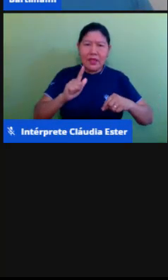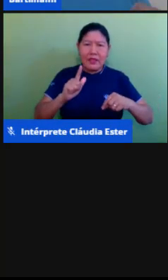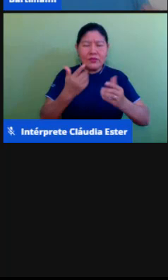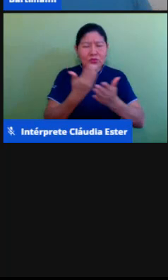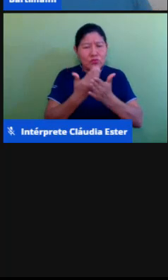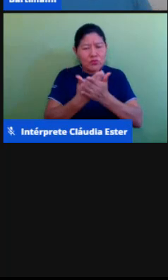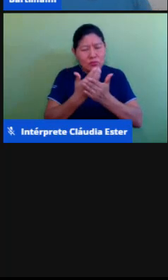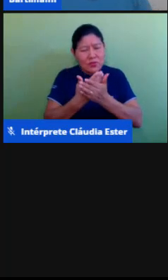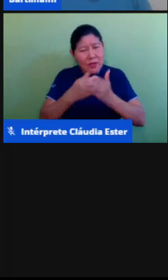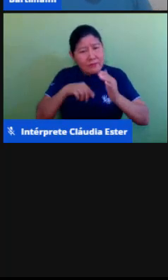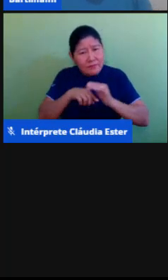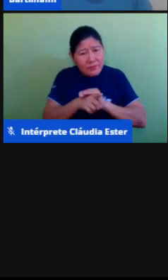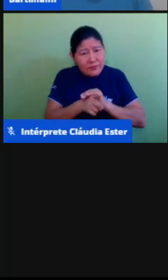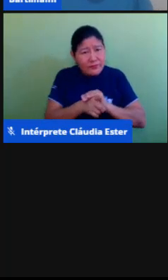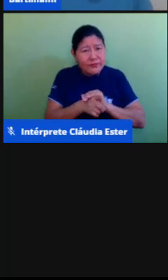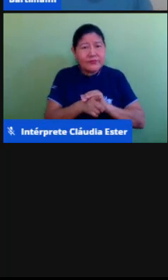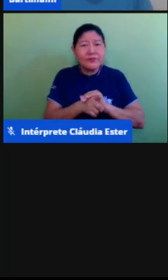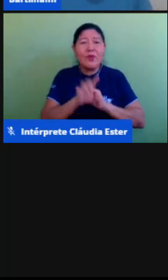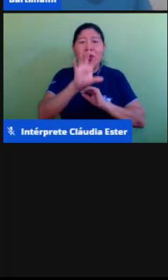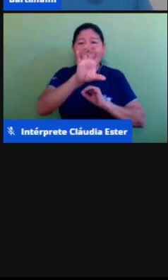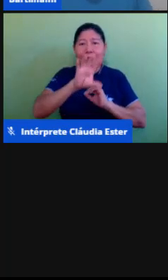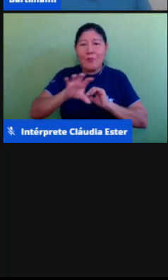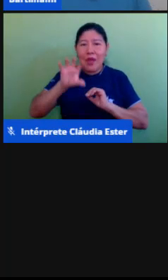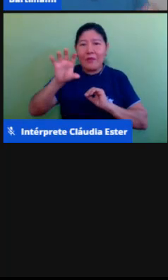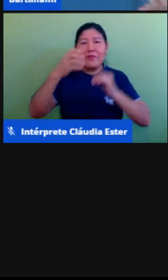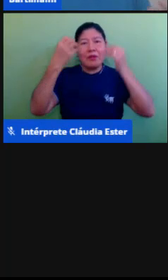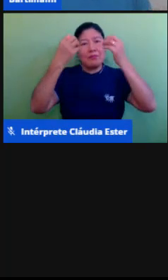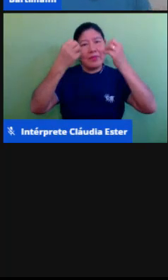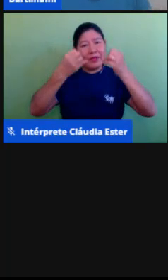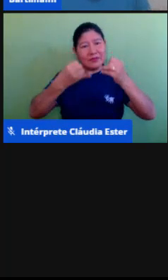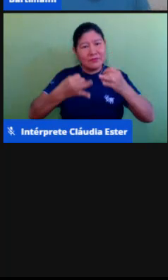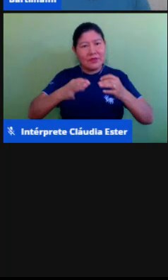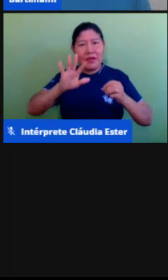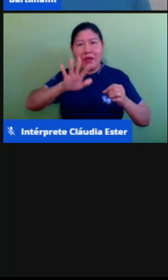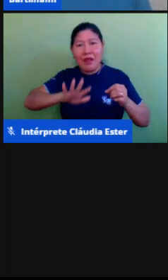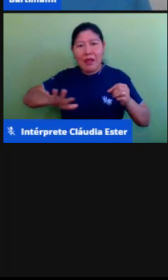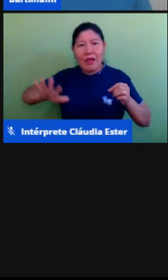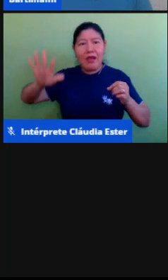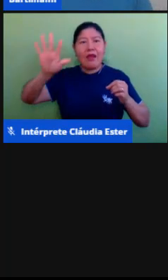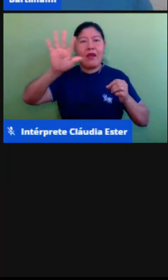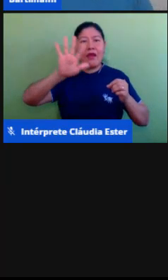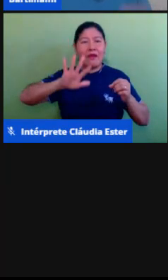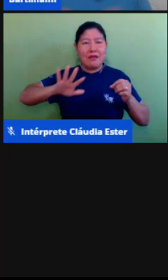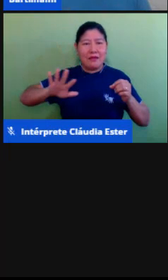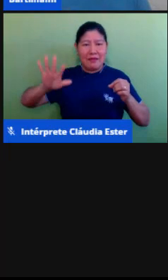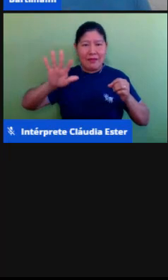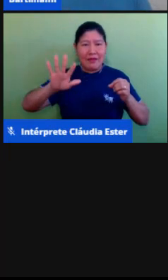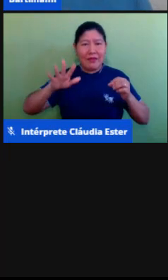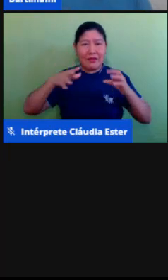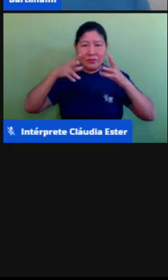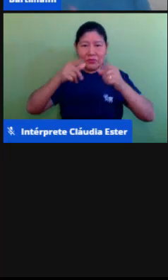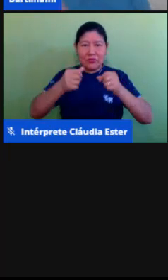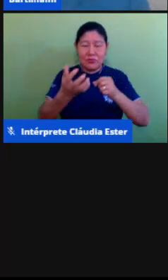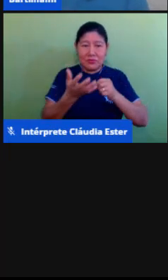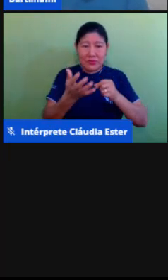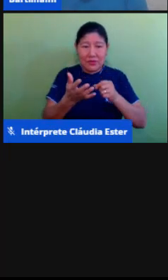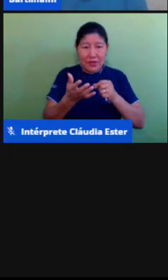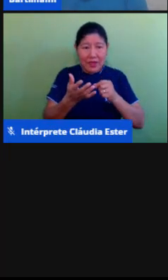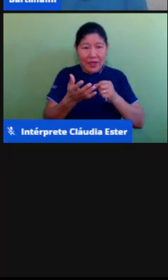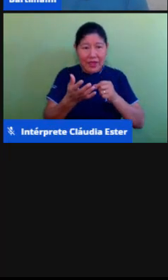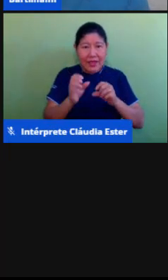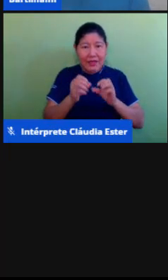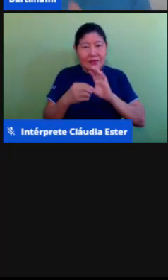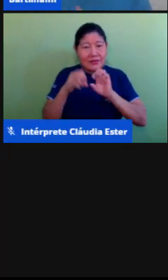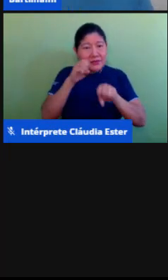para explicar espacialmente a dimensão daquilo que você quer trabalhar. Você produz